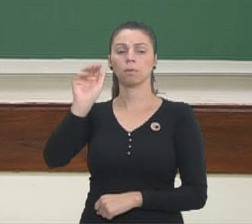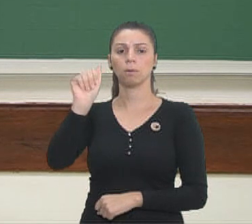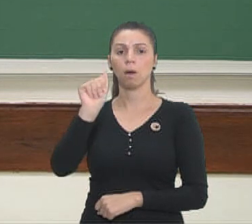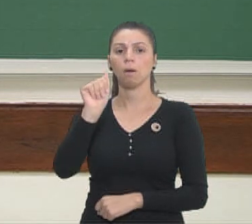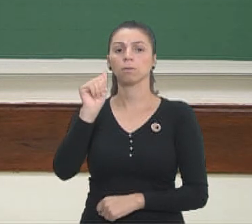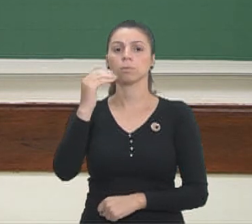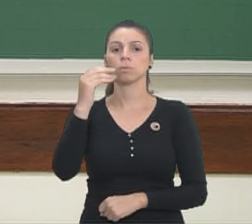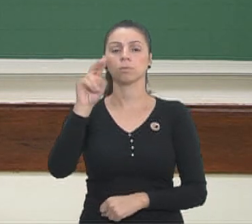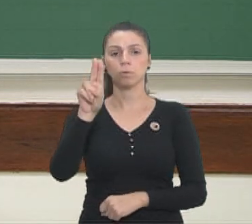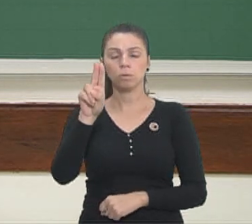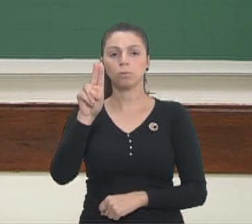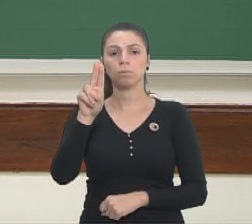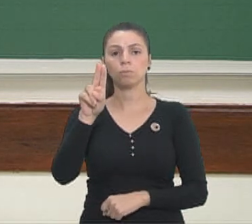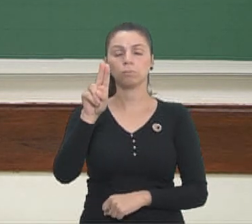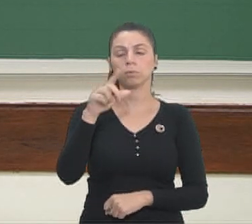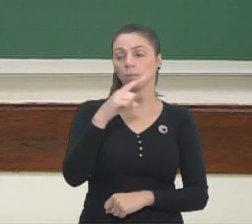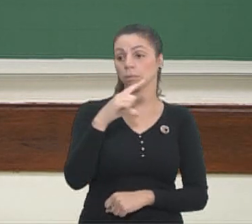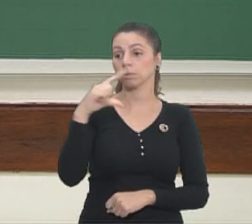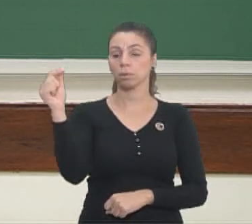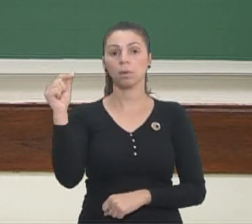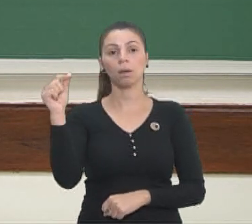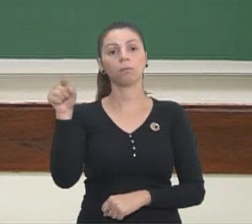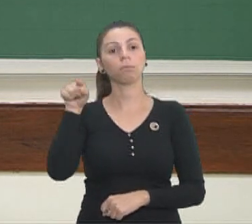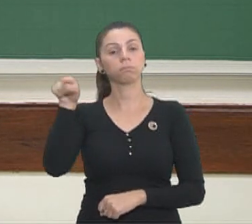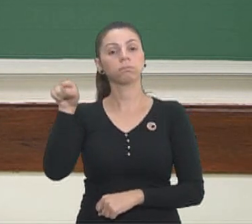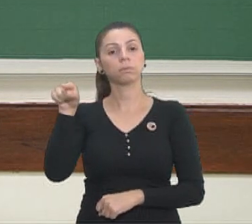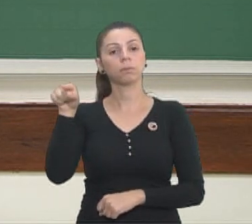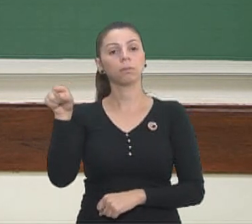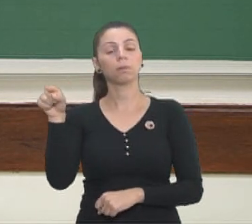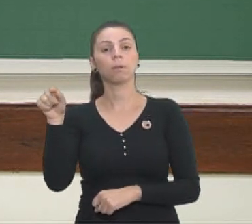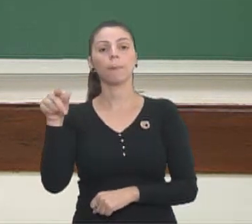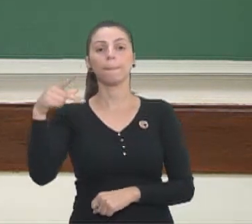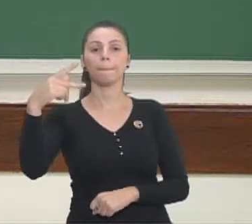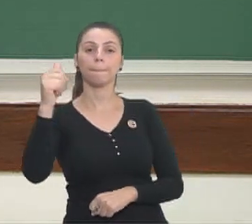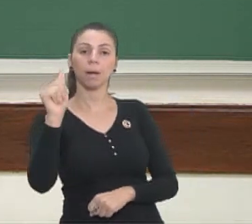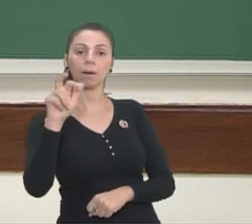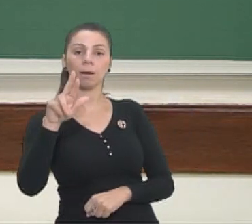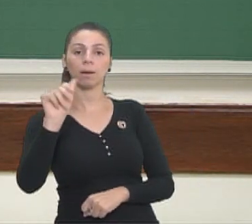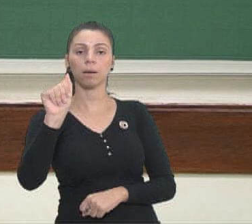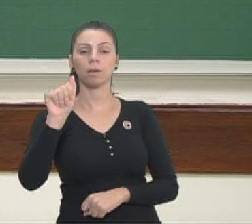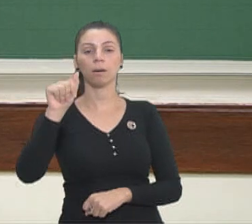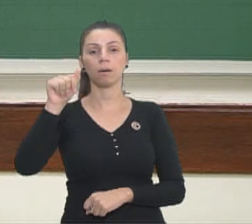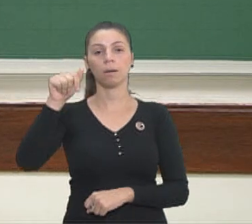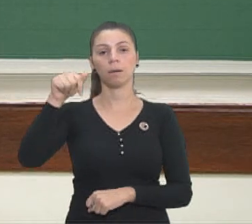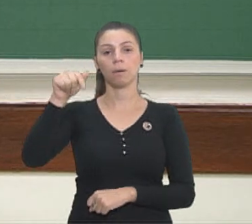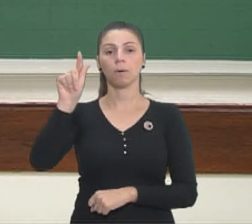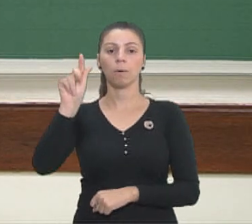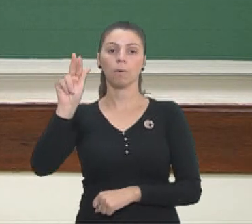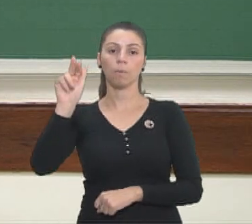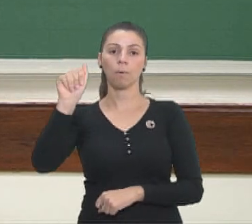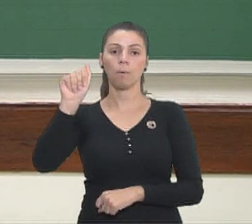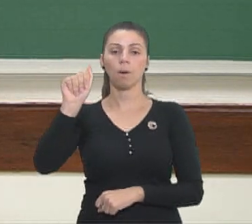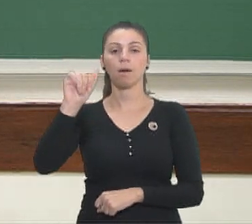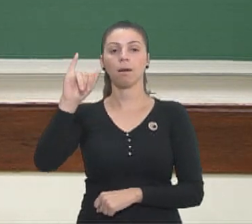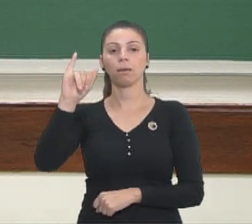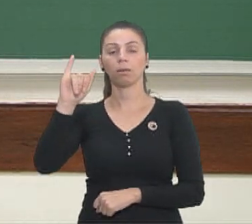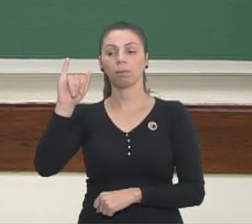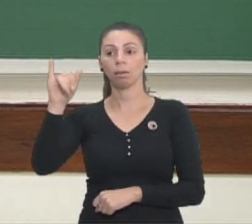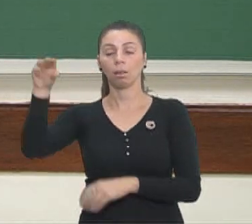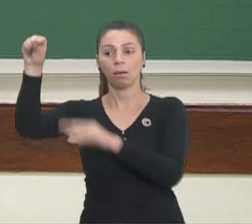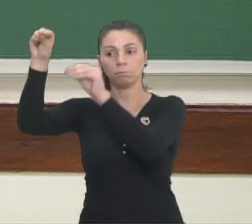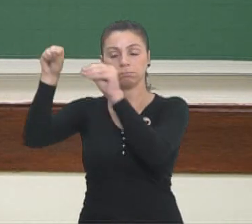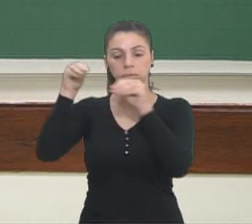para cidades do país Paraguai e retornam também no mesmo dia, acabando também sendo até um